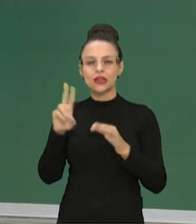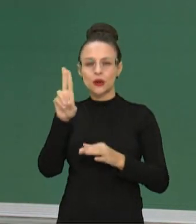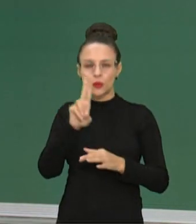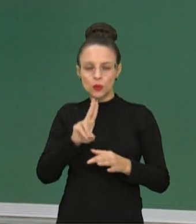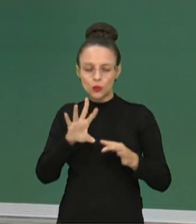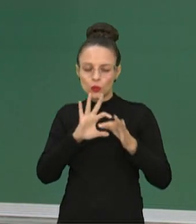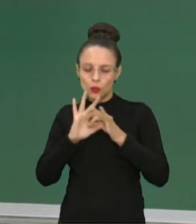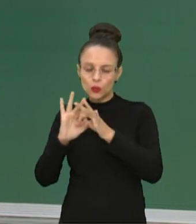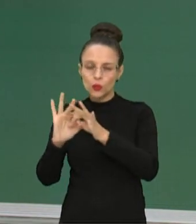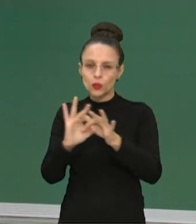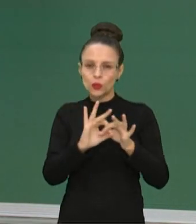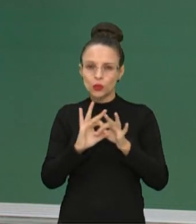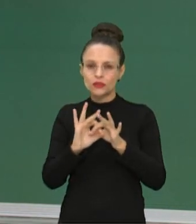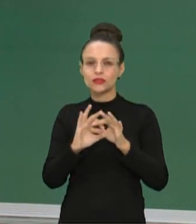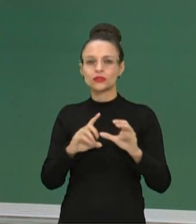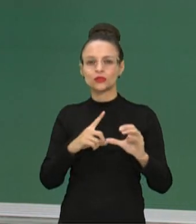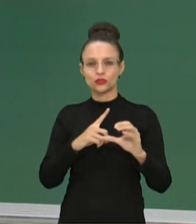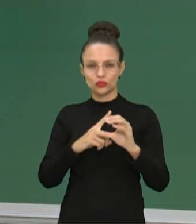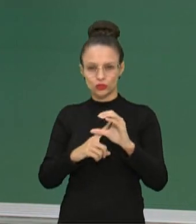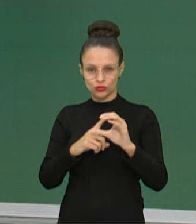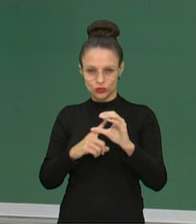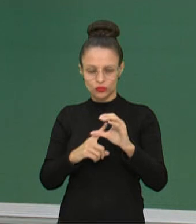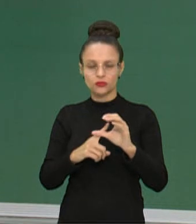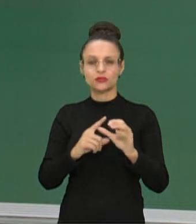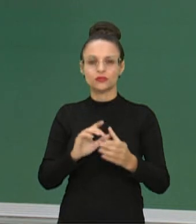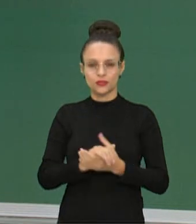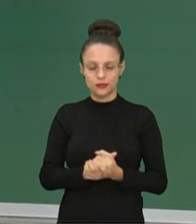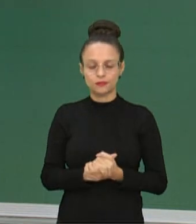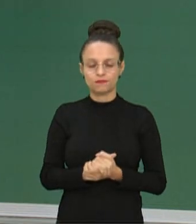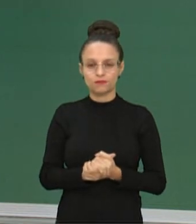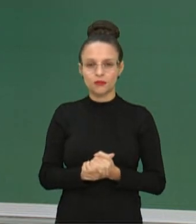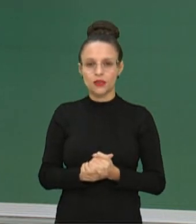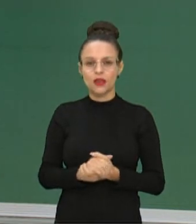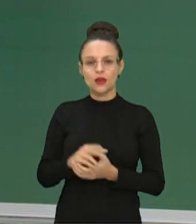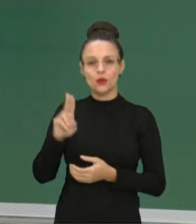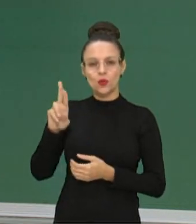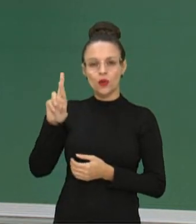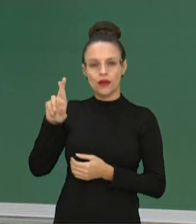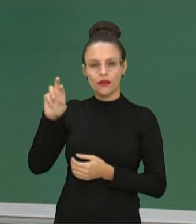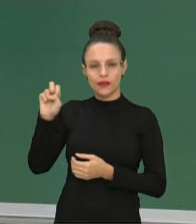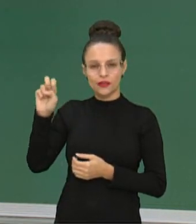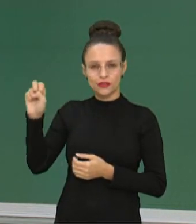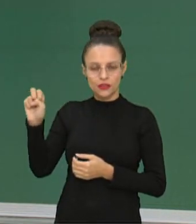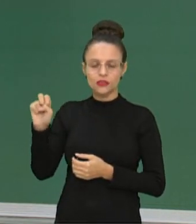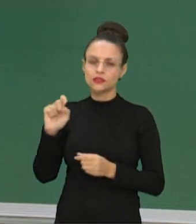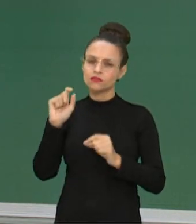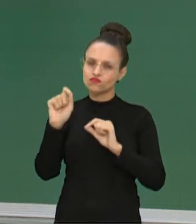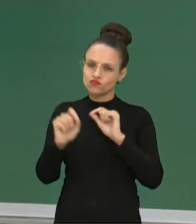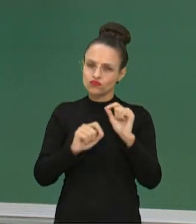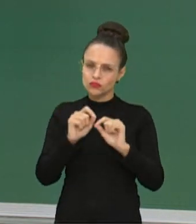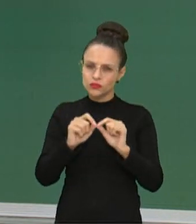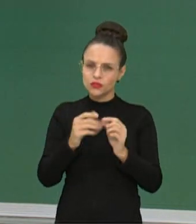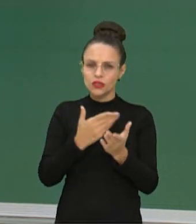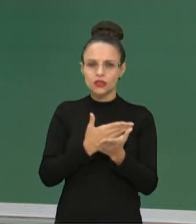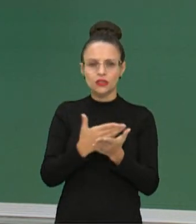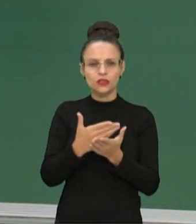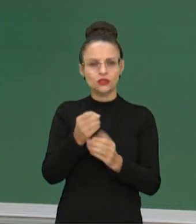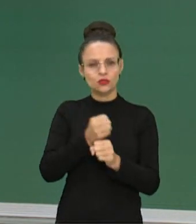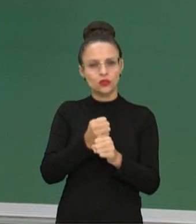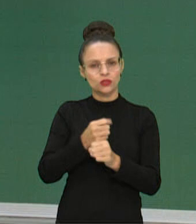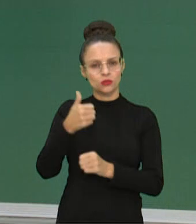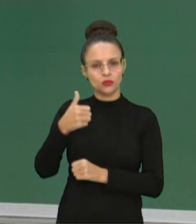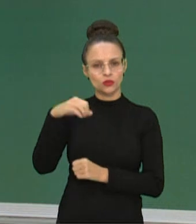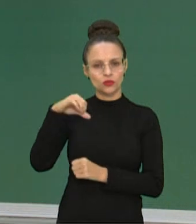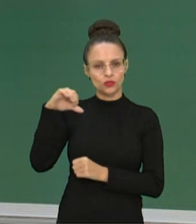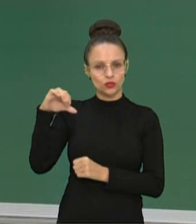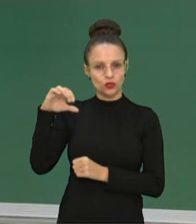das Repúblicas Socialistas Soviéticas. Parece algo tão distante, mas, pessoal, início dos anos 90, final